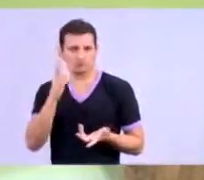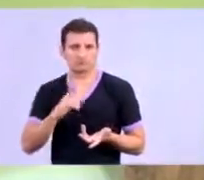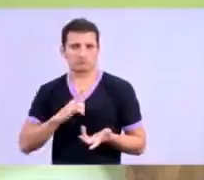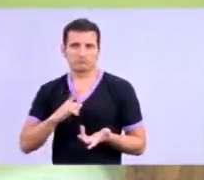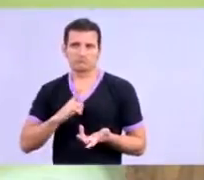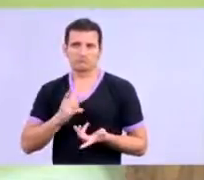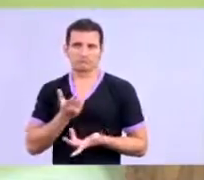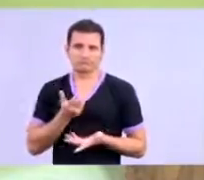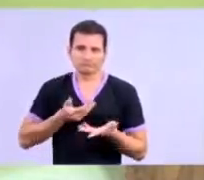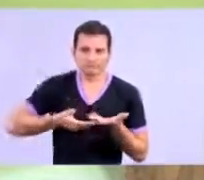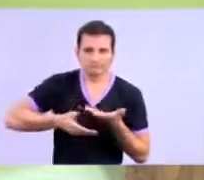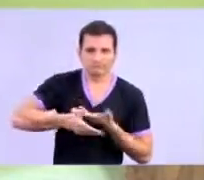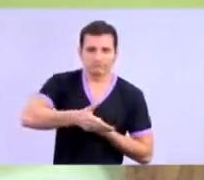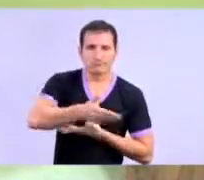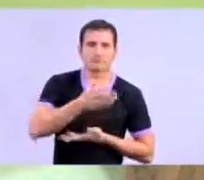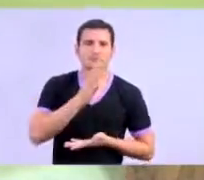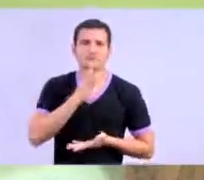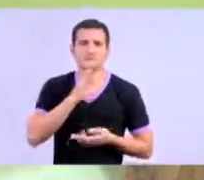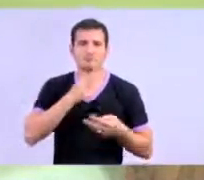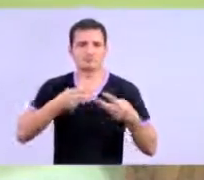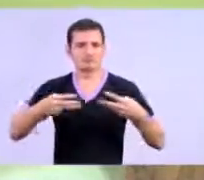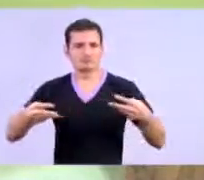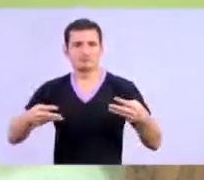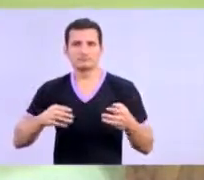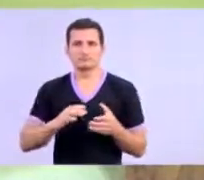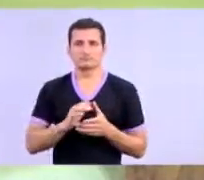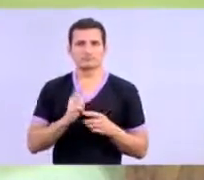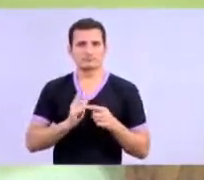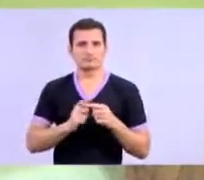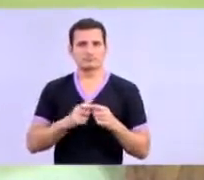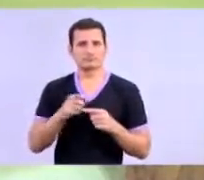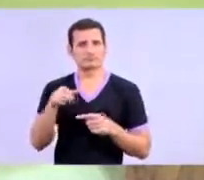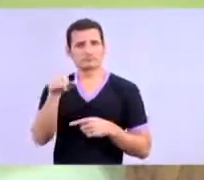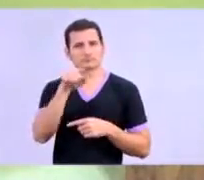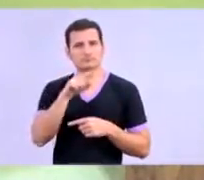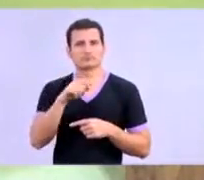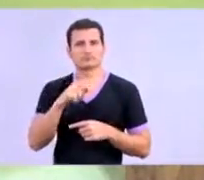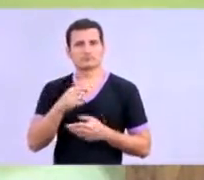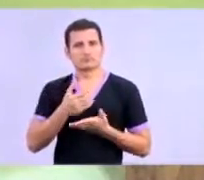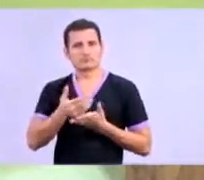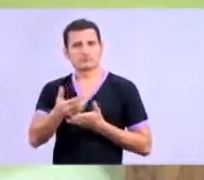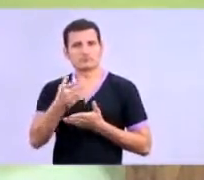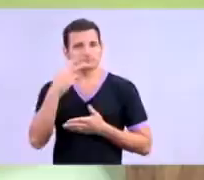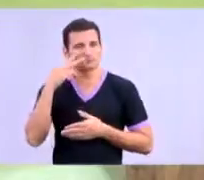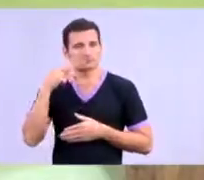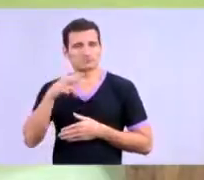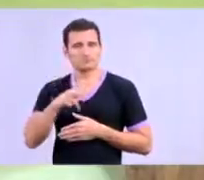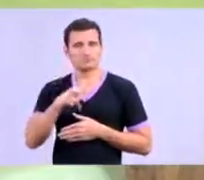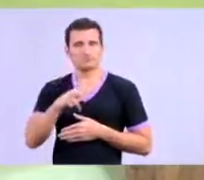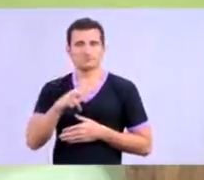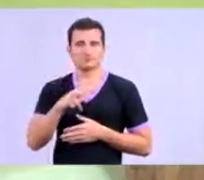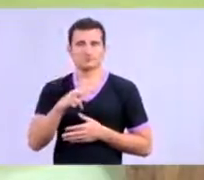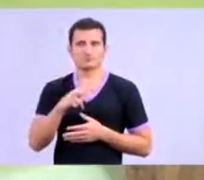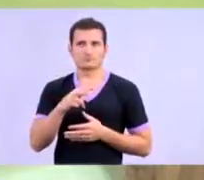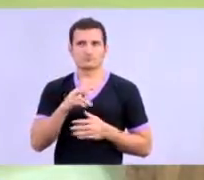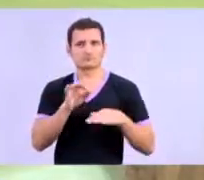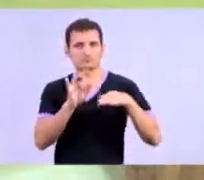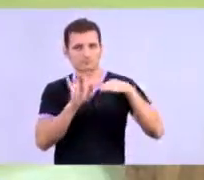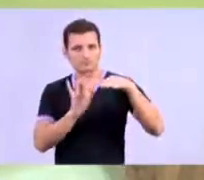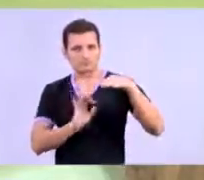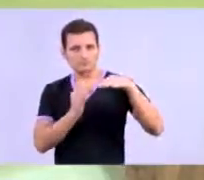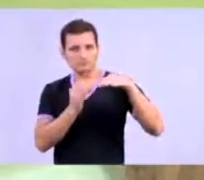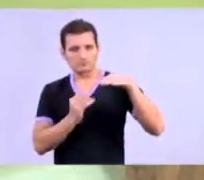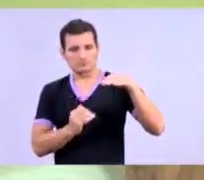No conhecimento da rede. Por quê? Porque você vai começar a ver como funciona, né? Como funciona cada camada tem